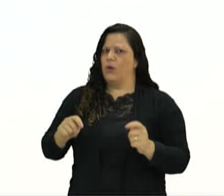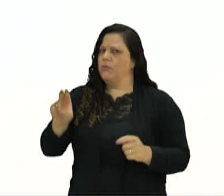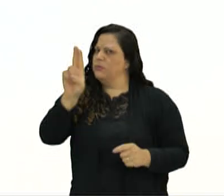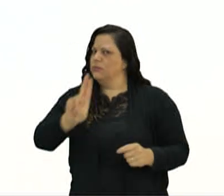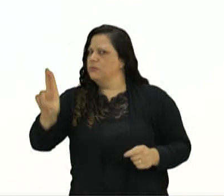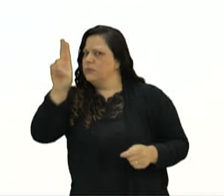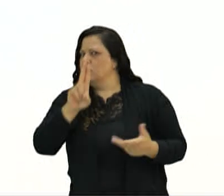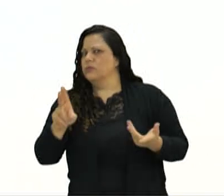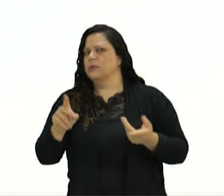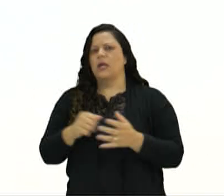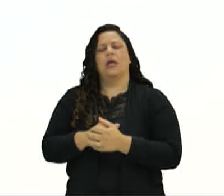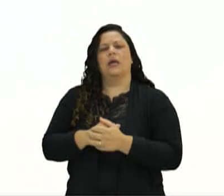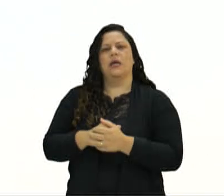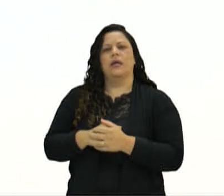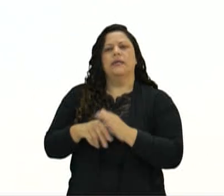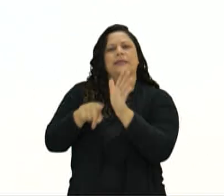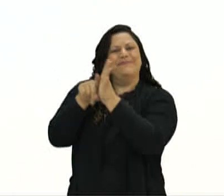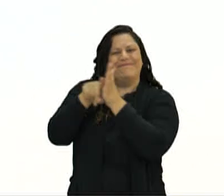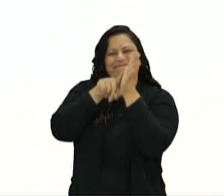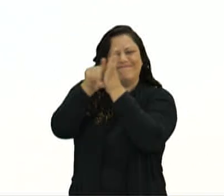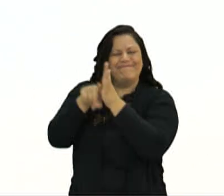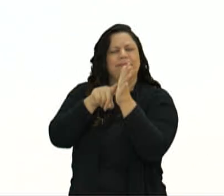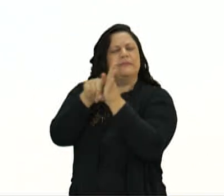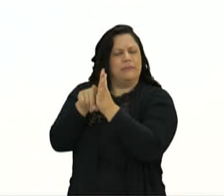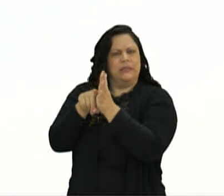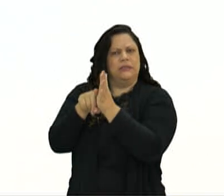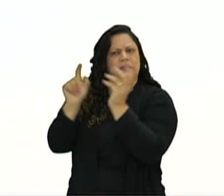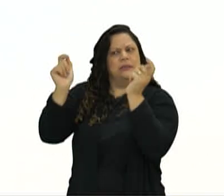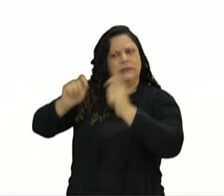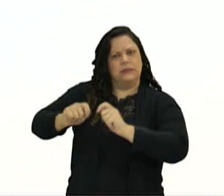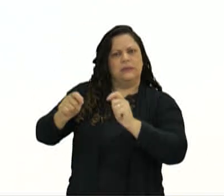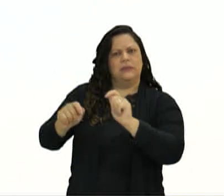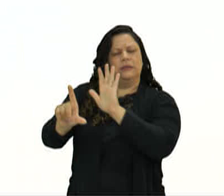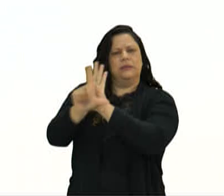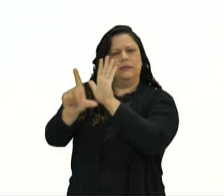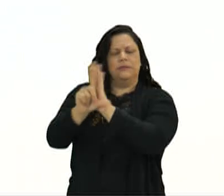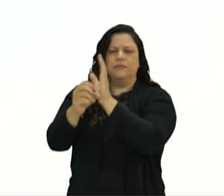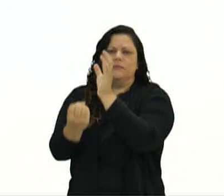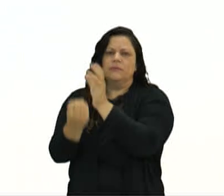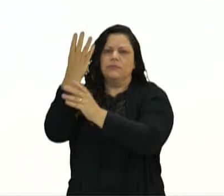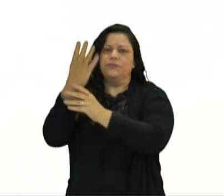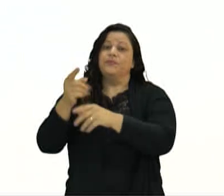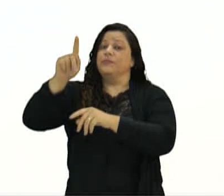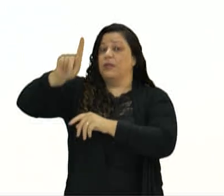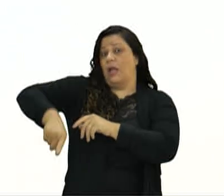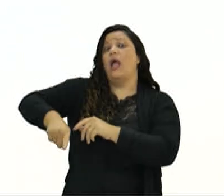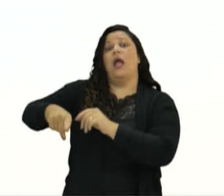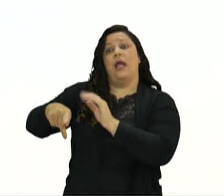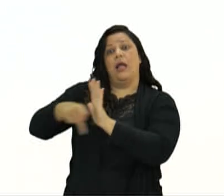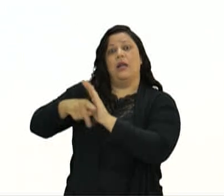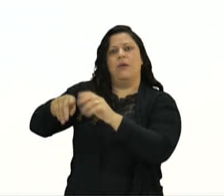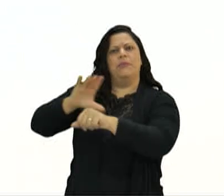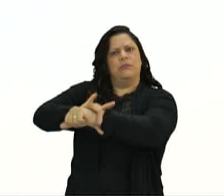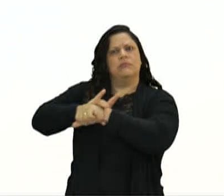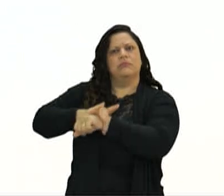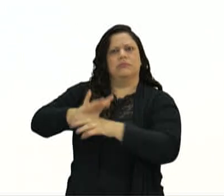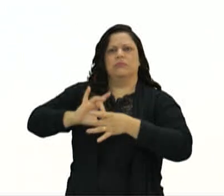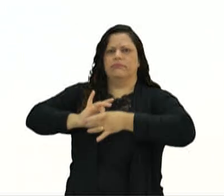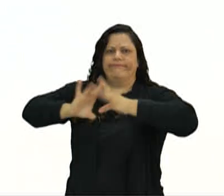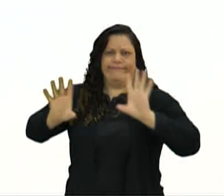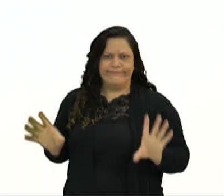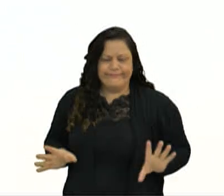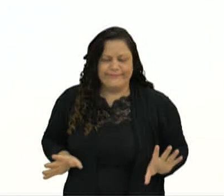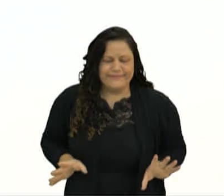utilizar um critério científico para a formulação dessas leis, ok? E é ela que assegura a liberdade, então ele